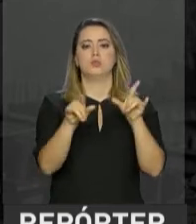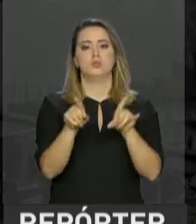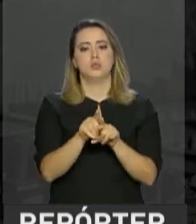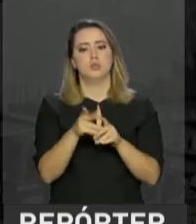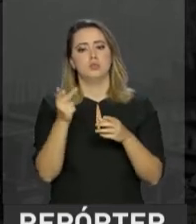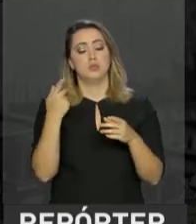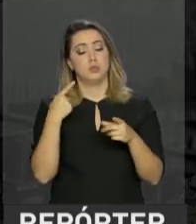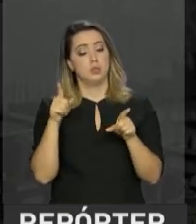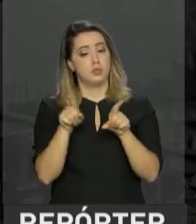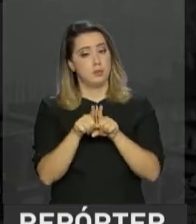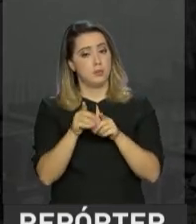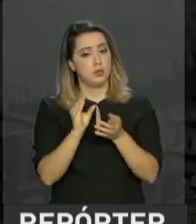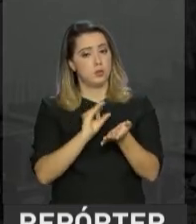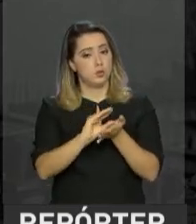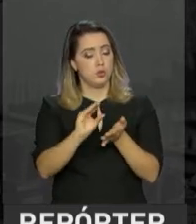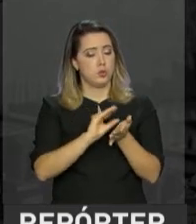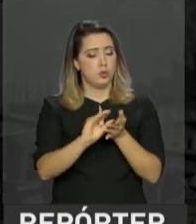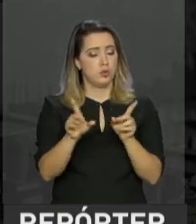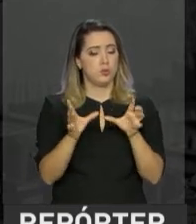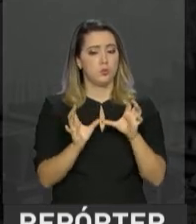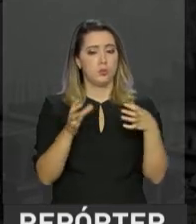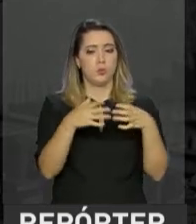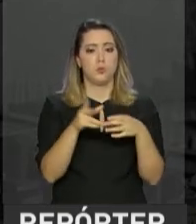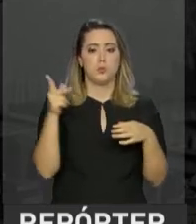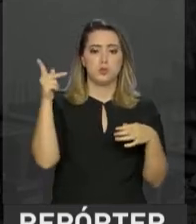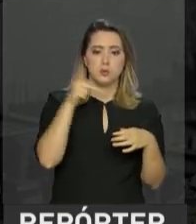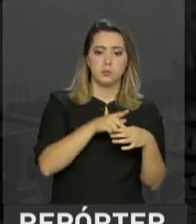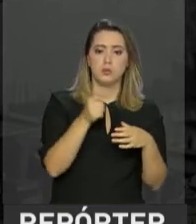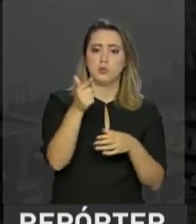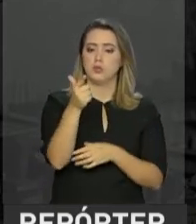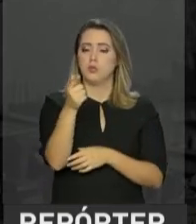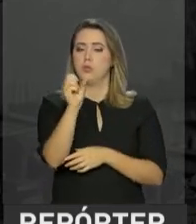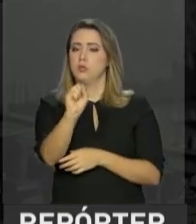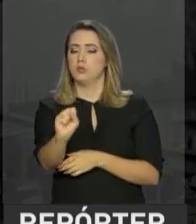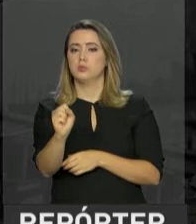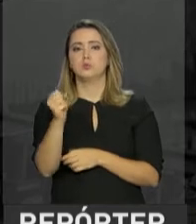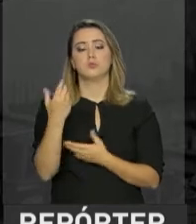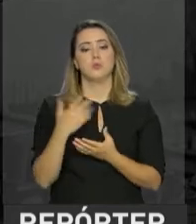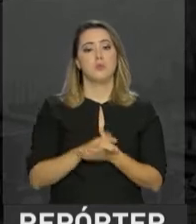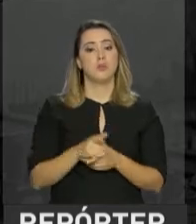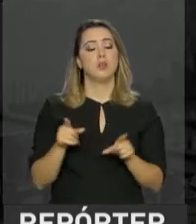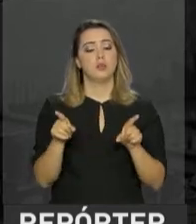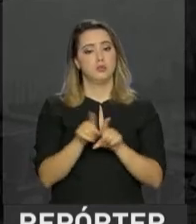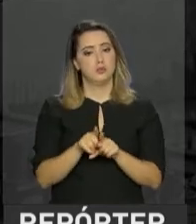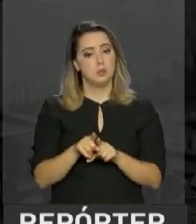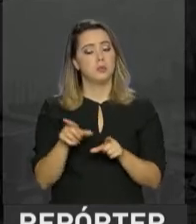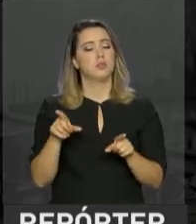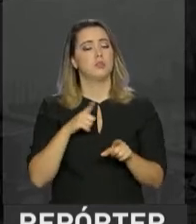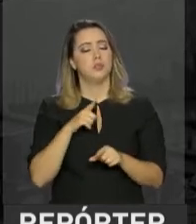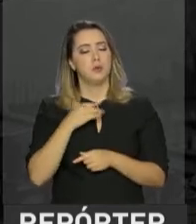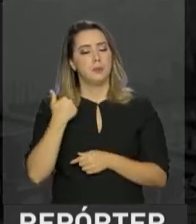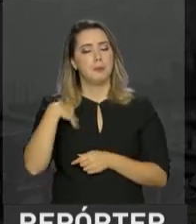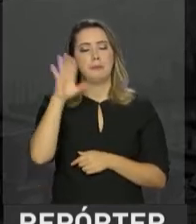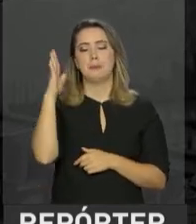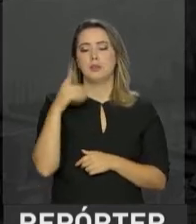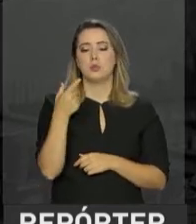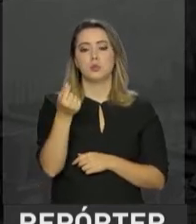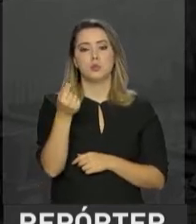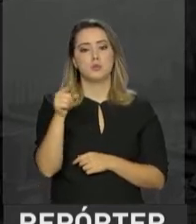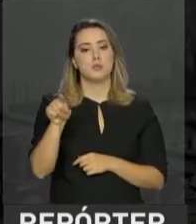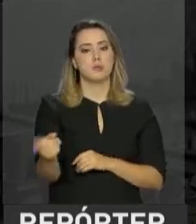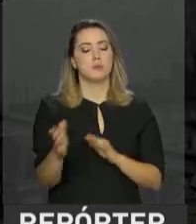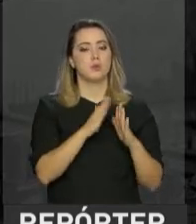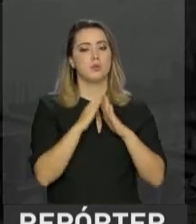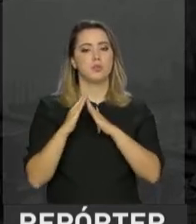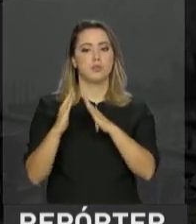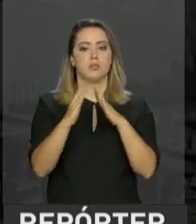além de investimentos no setor de petróleo e gás natural ainda está prevista a entrega de 200 mil